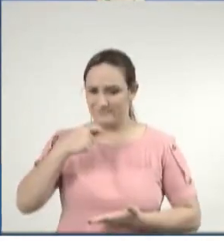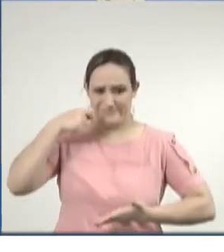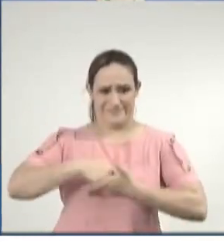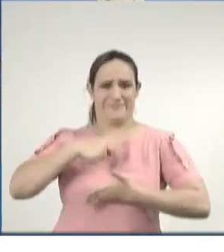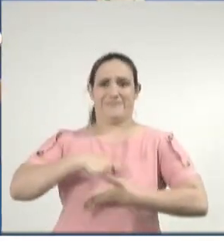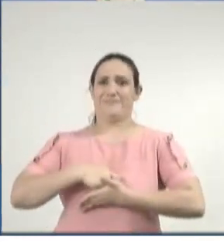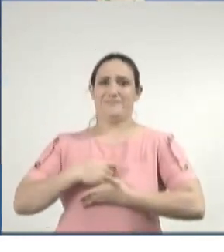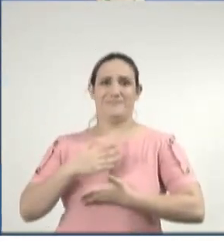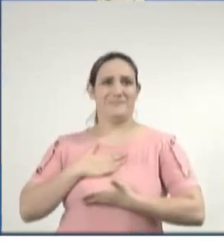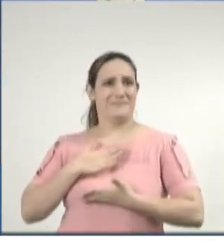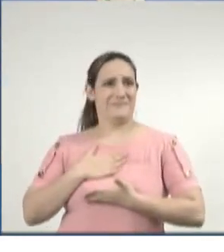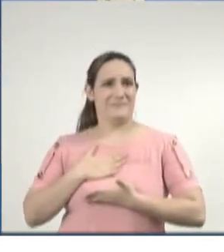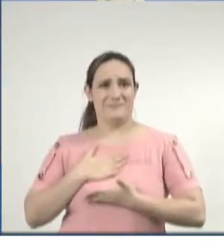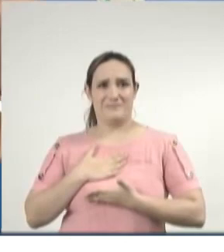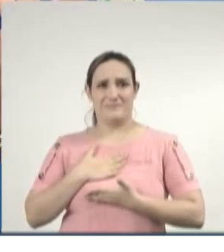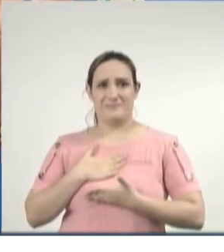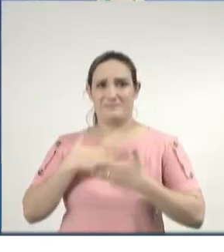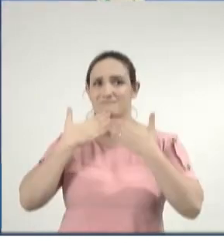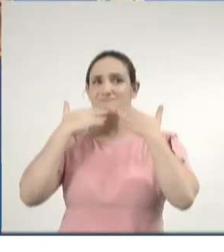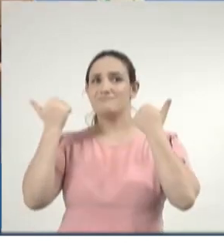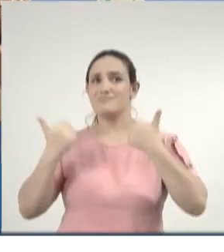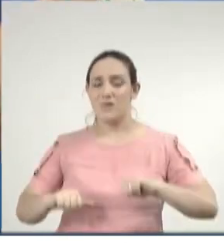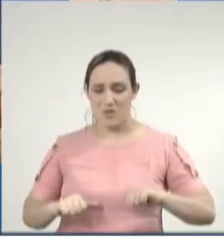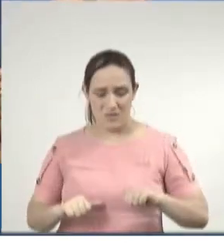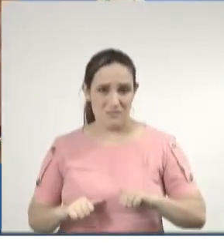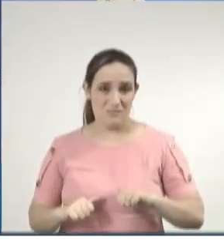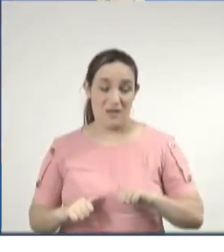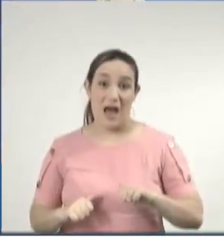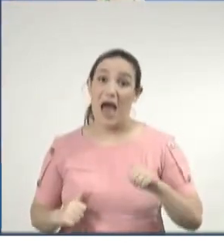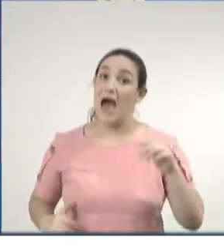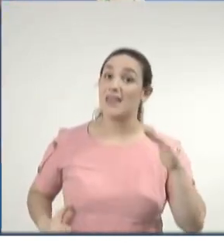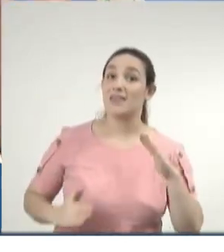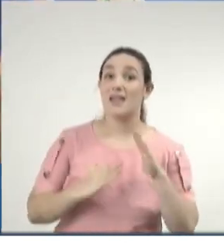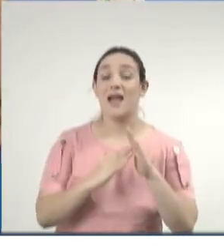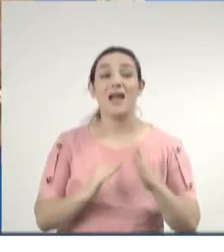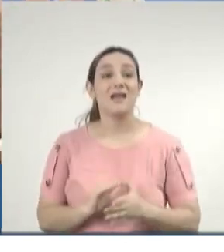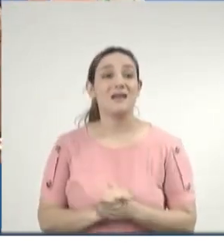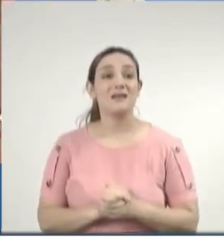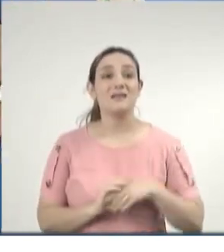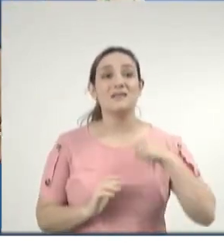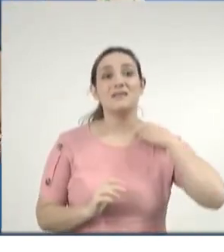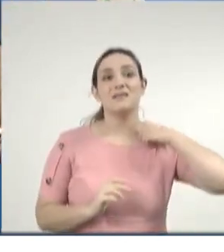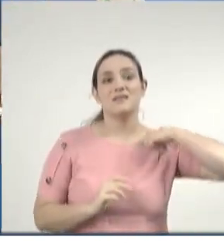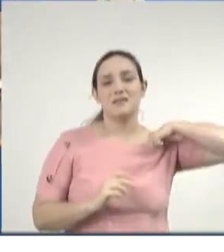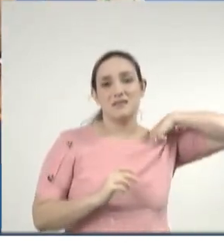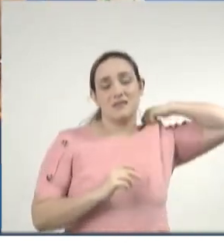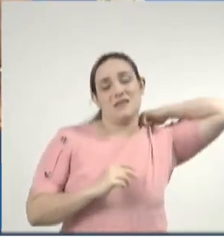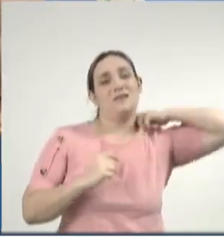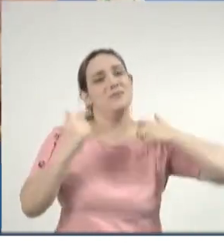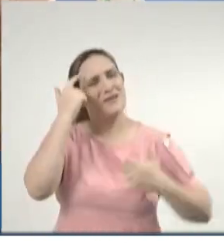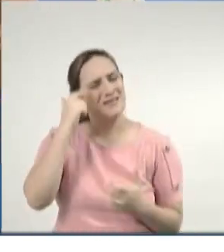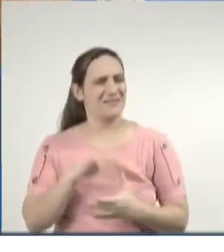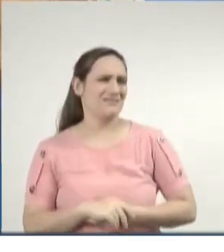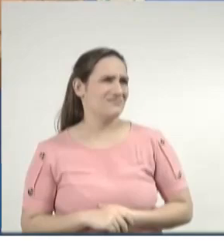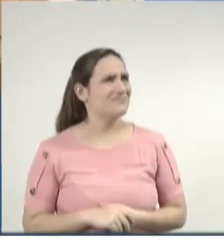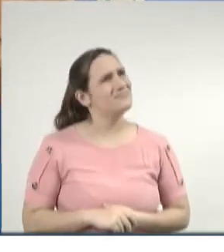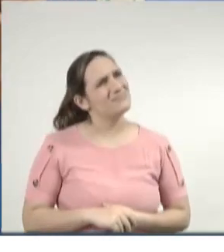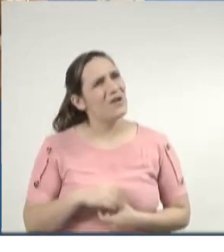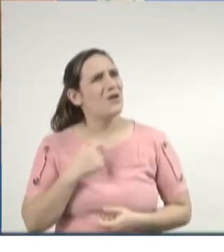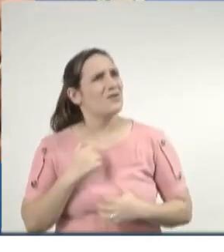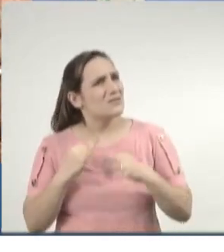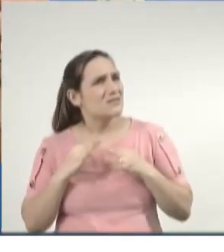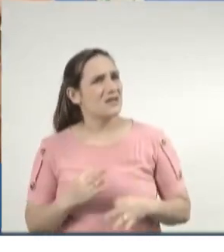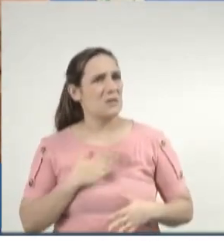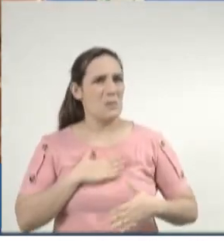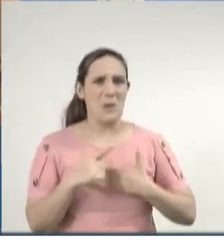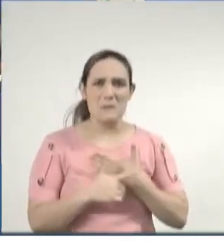cobrança, ela é muito grande, a ponto de levar vocês e, meu Deus, será que eu estou cumprindo